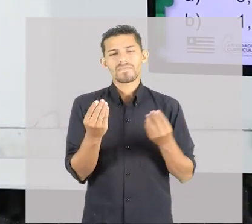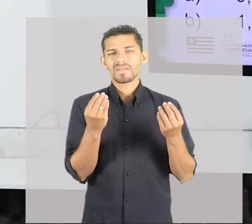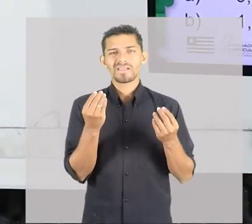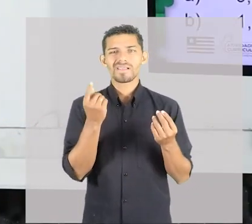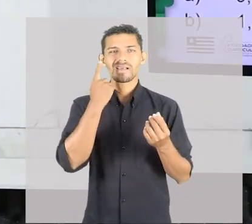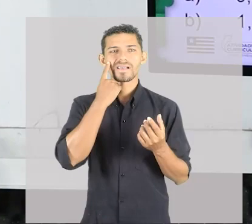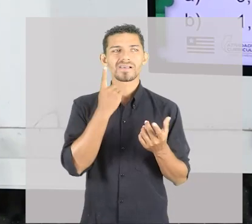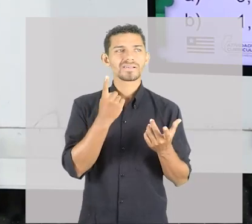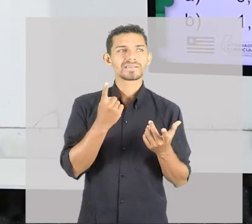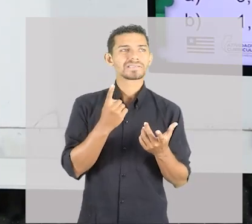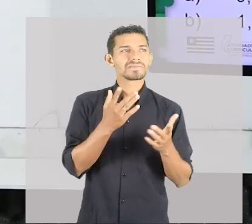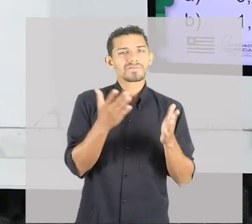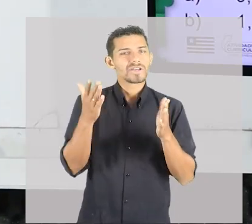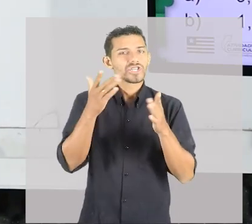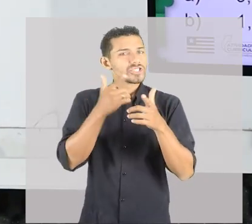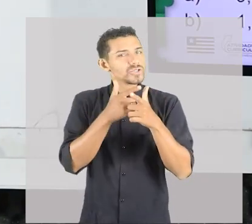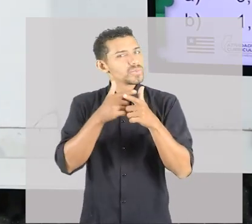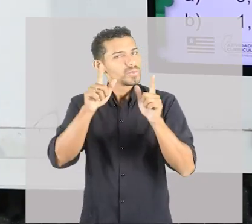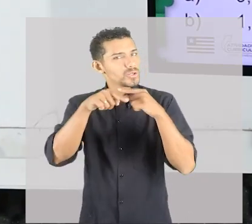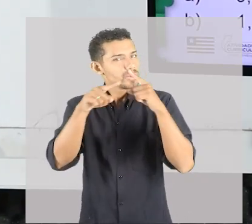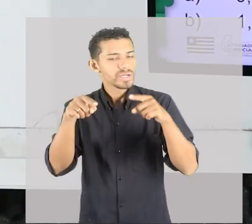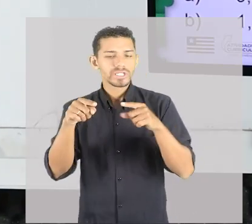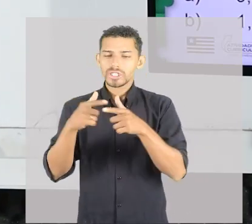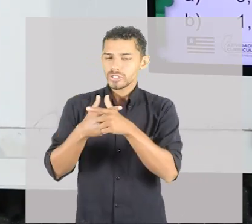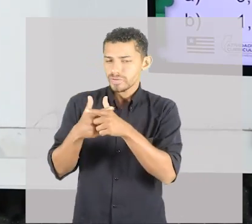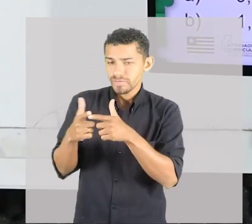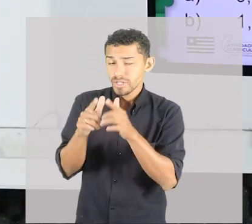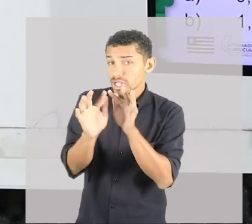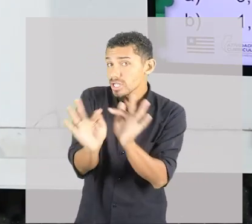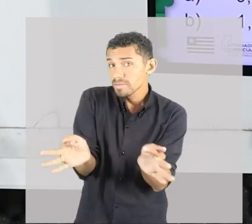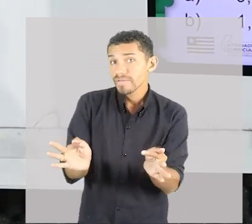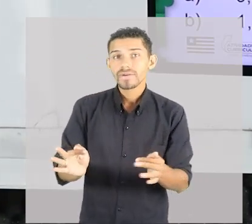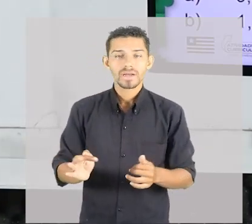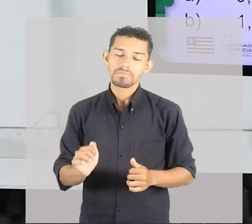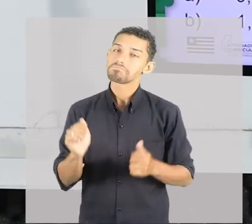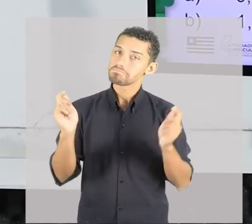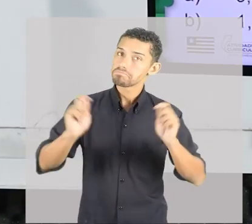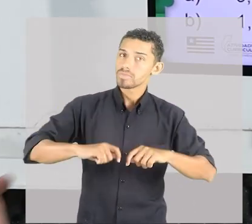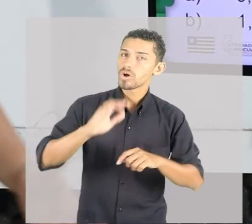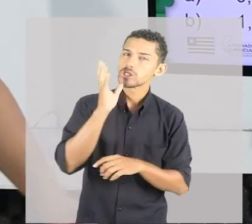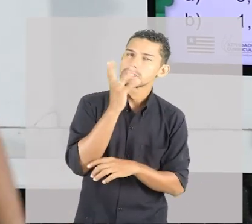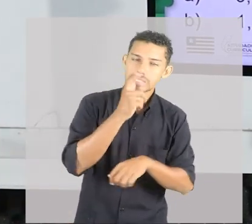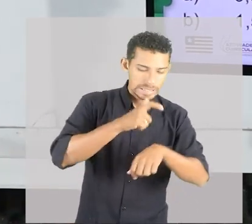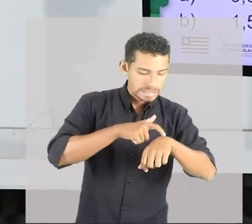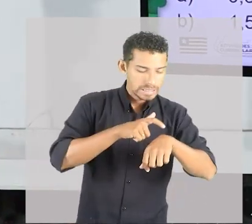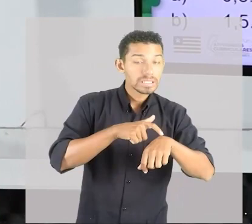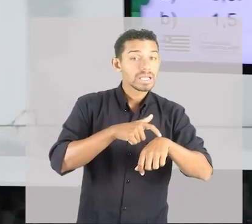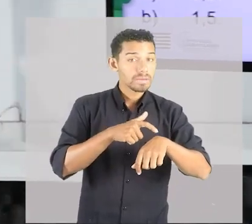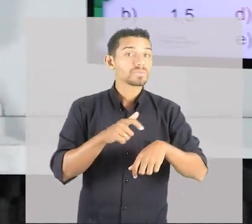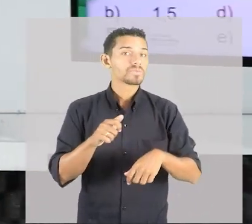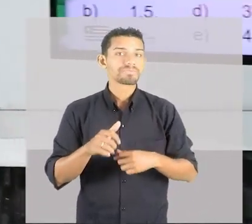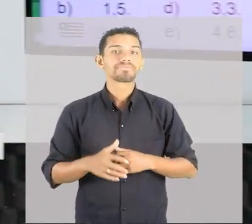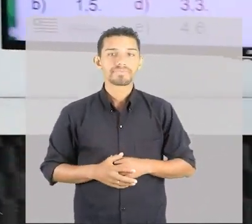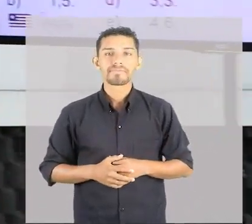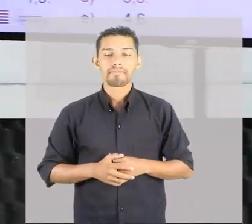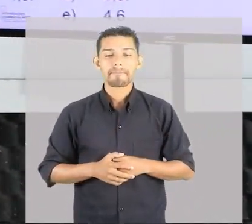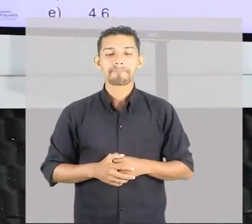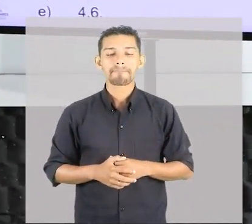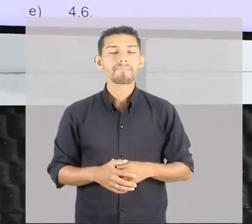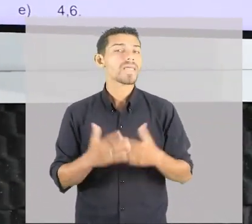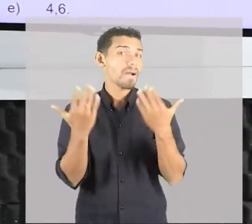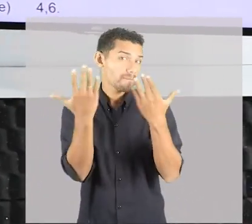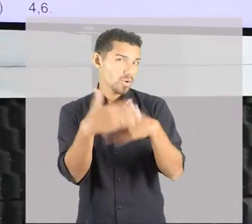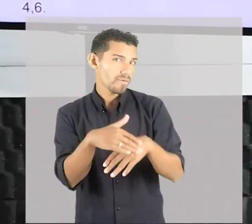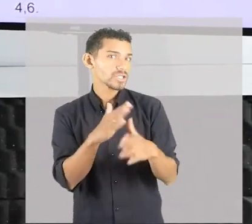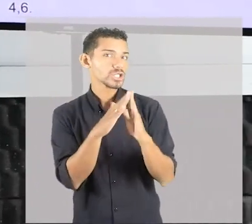de uma multiplicação de uma divisão sem simplificar is pode custar caro pode custar caro tá na sua prova